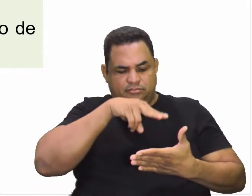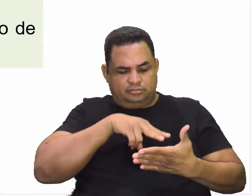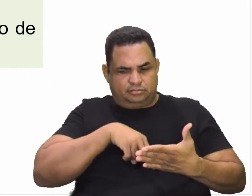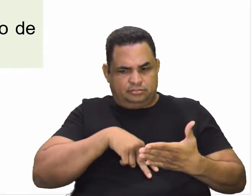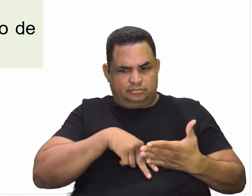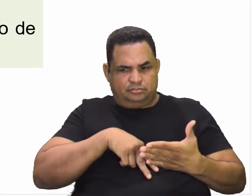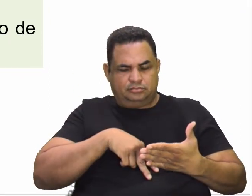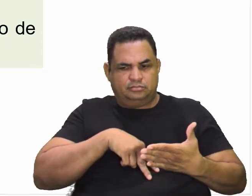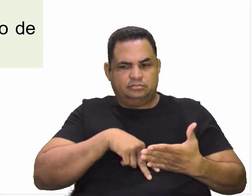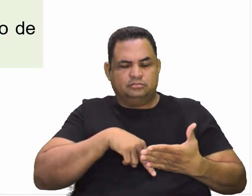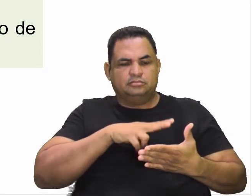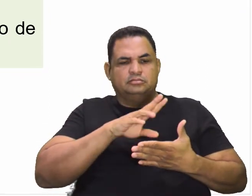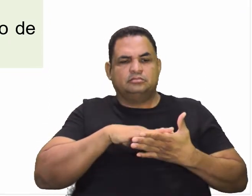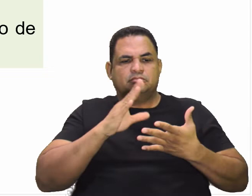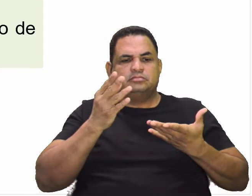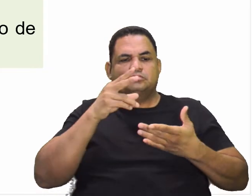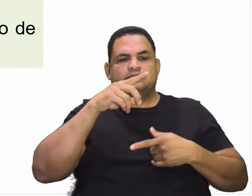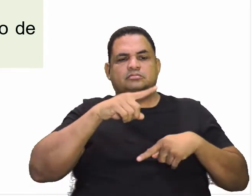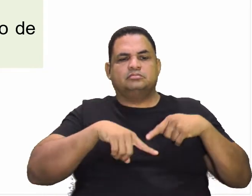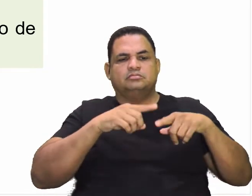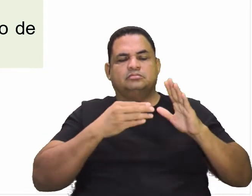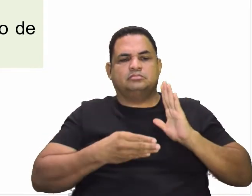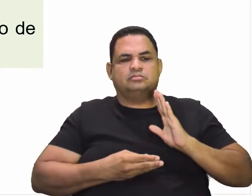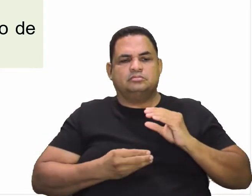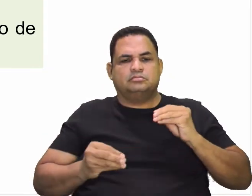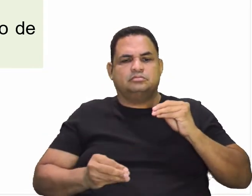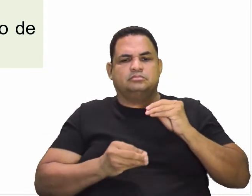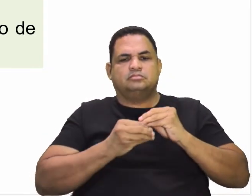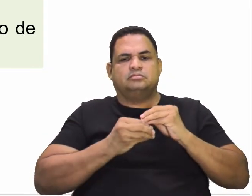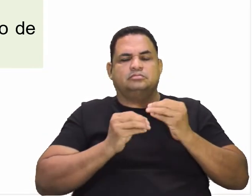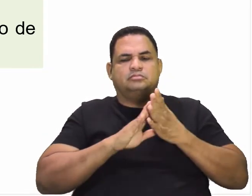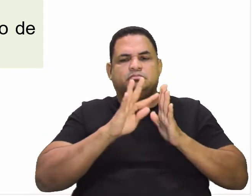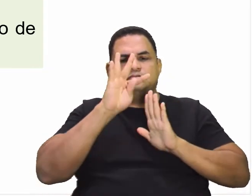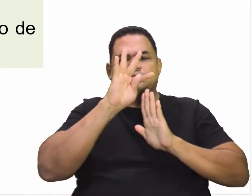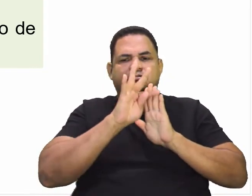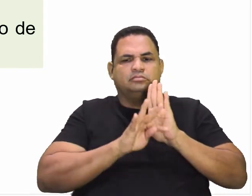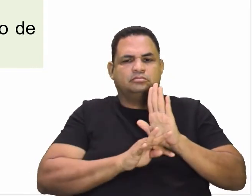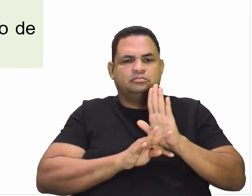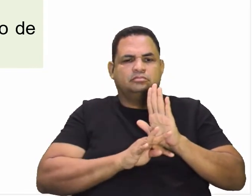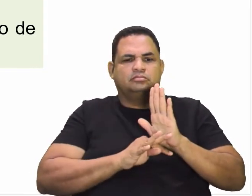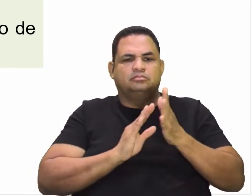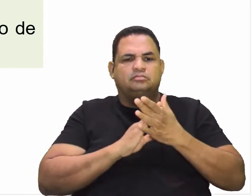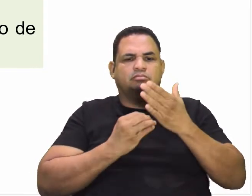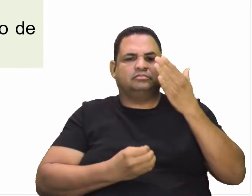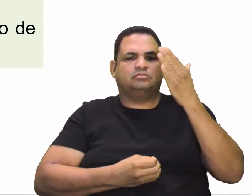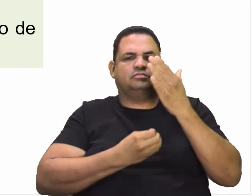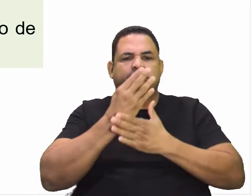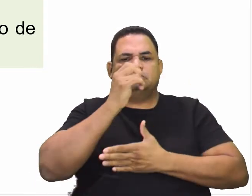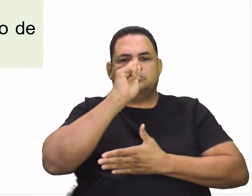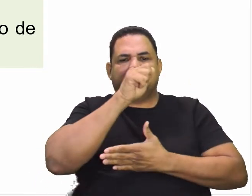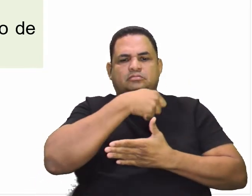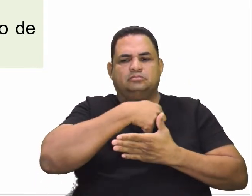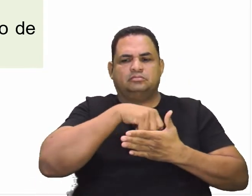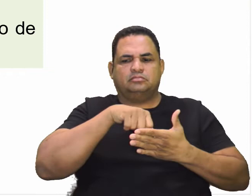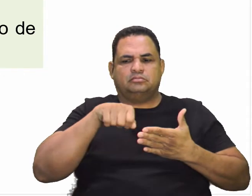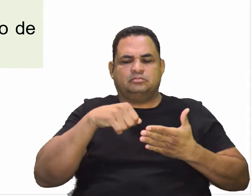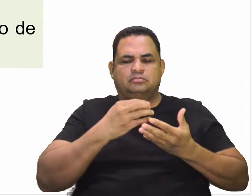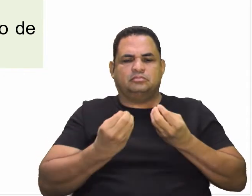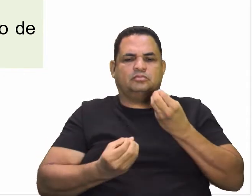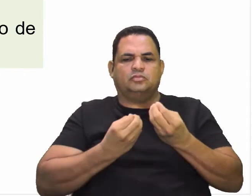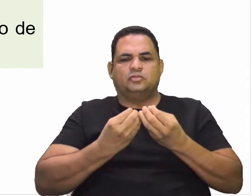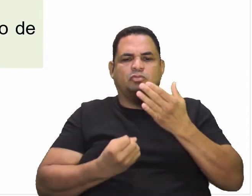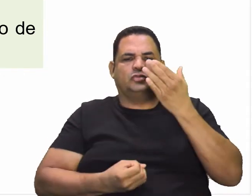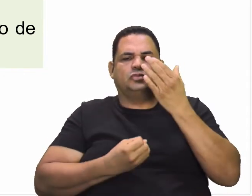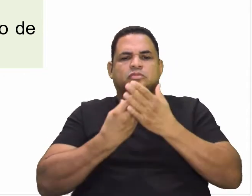lida nesse material complementar, que é um texto que fala sobre o surgimento da escrita, como a